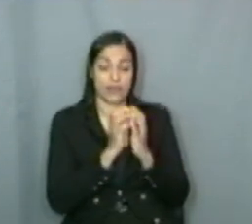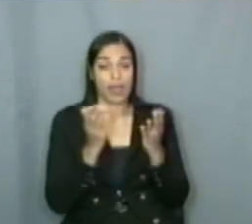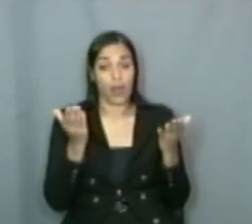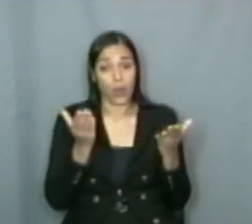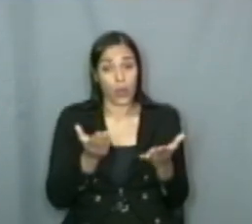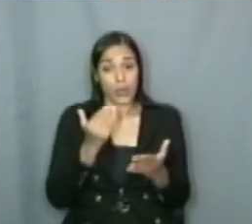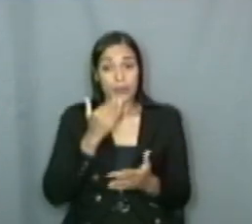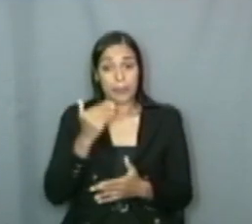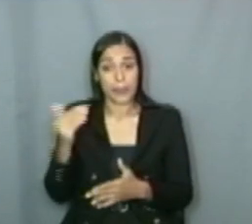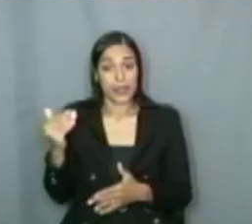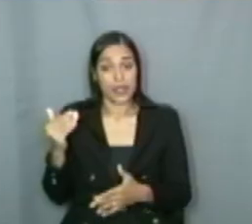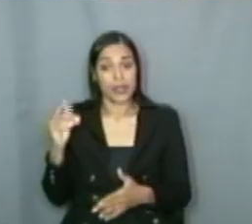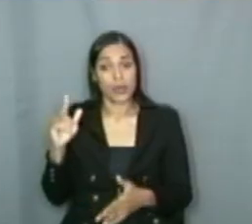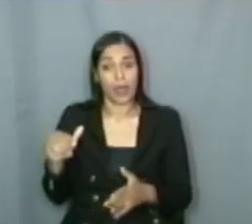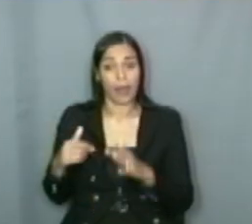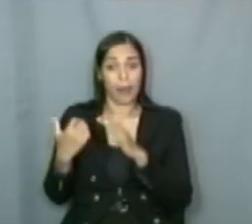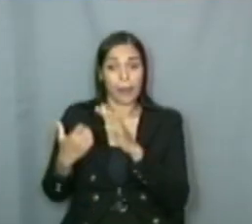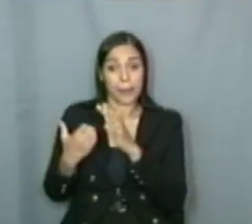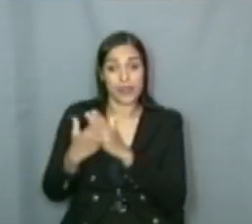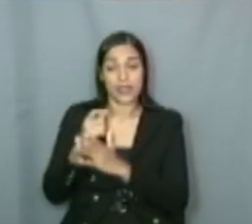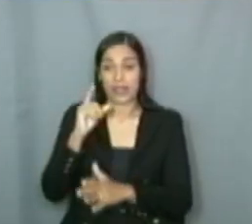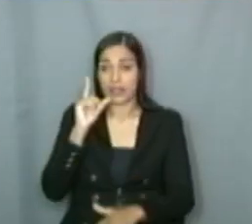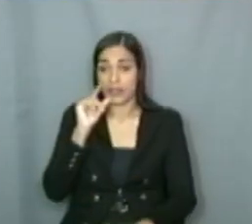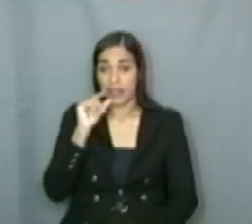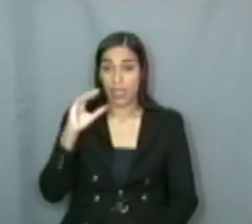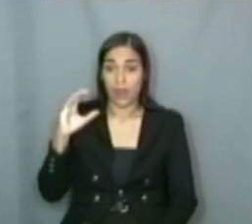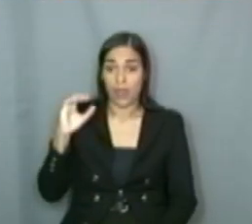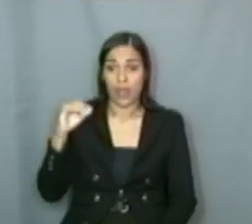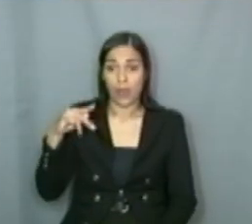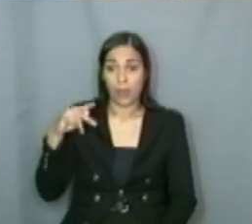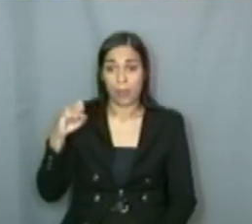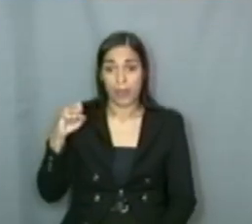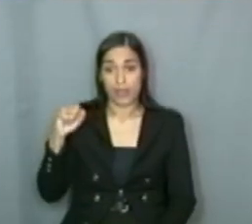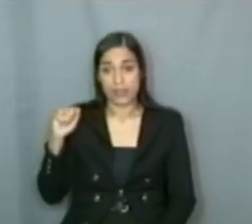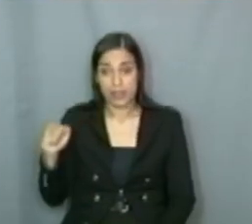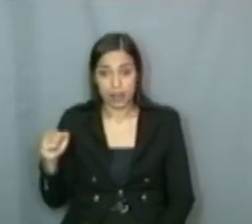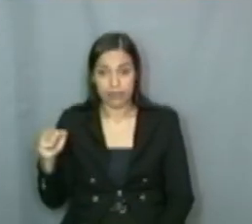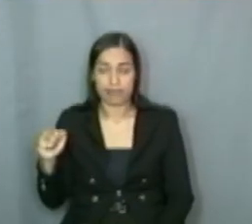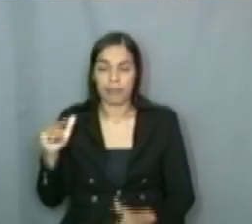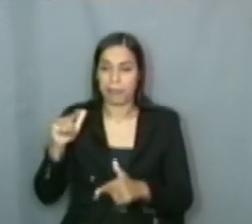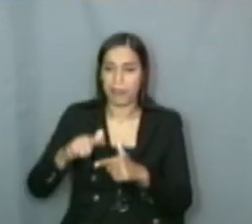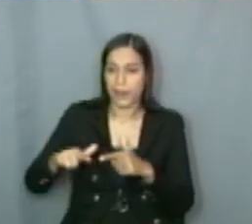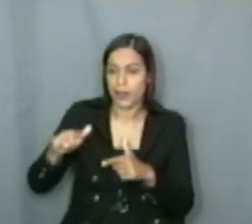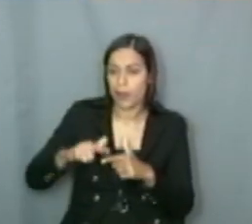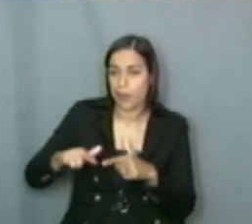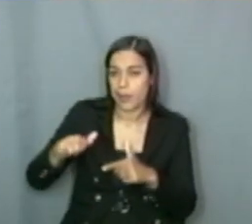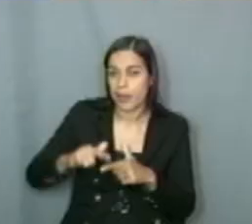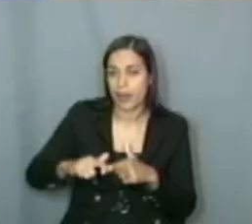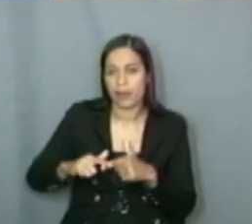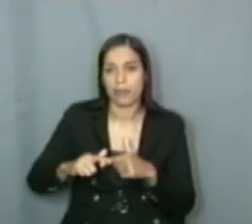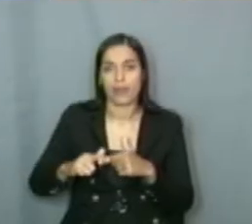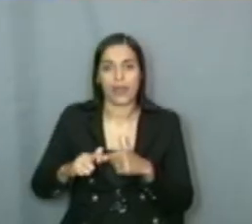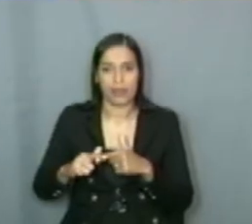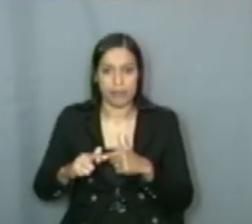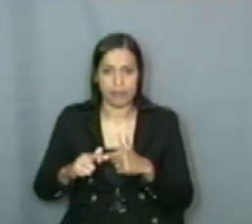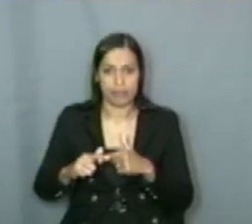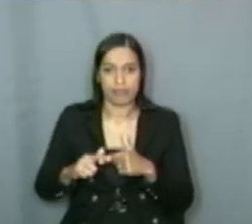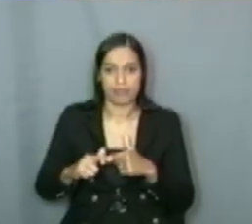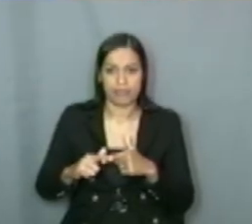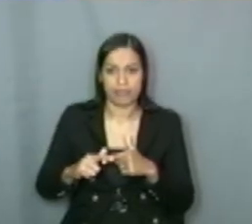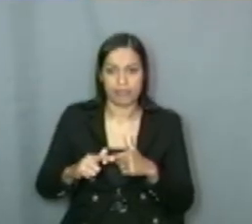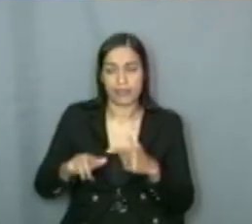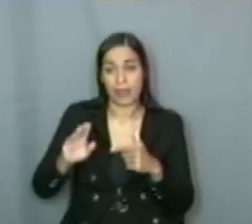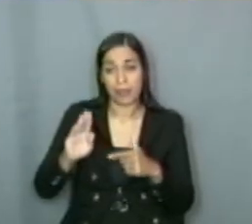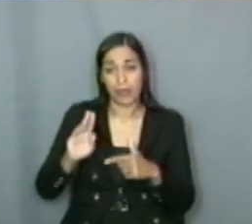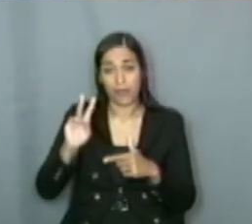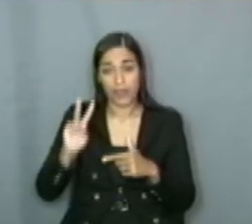Compesa. Para que ela tome providências quanto a um vazamento de esgoto que está tendo na orla de